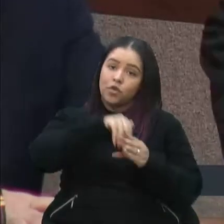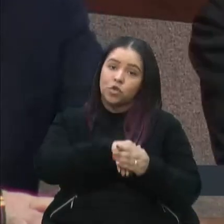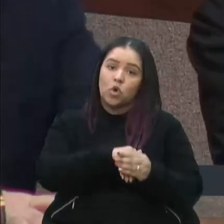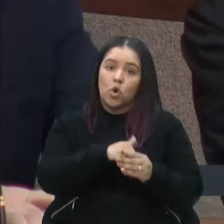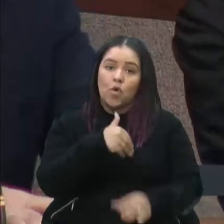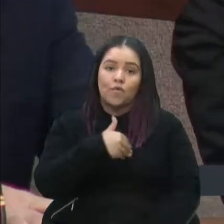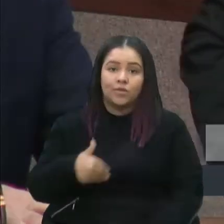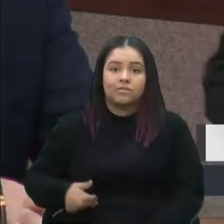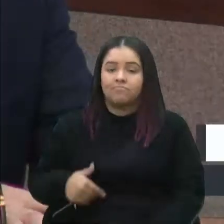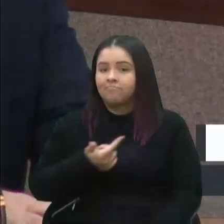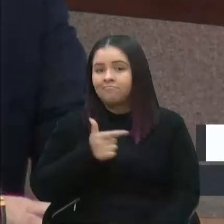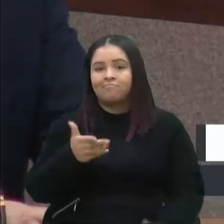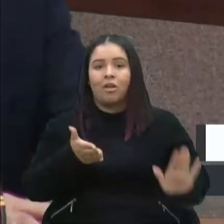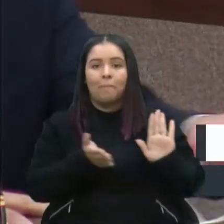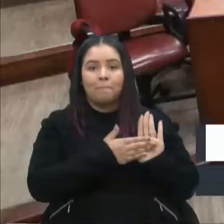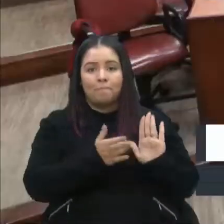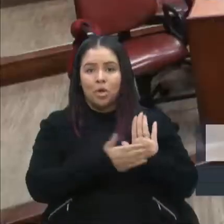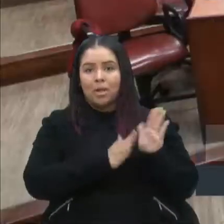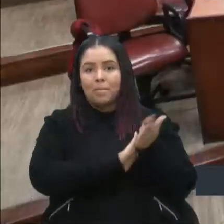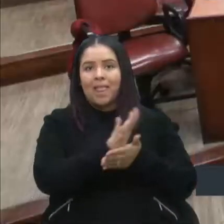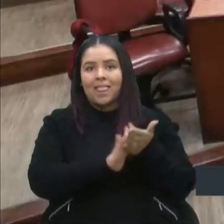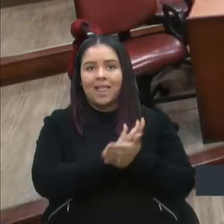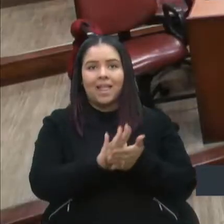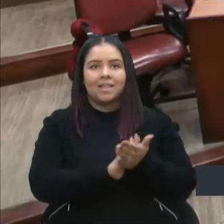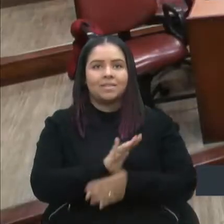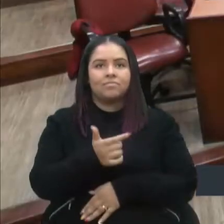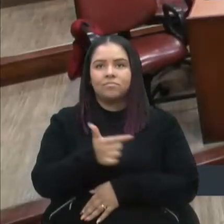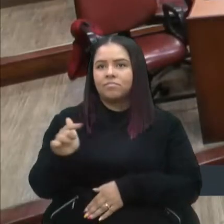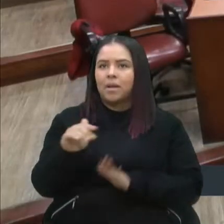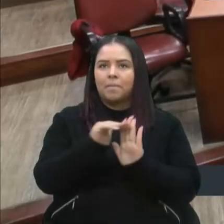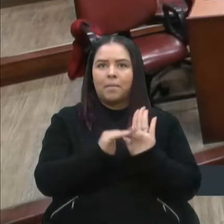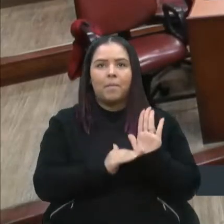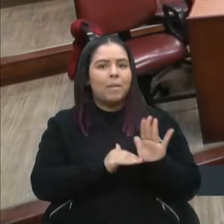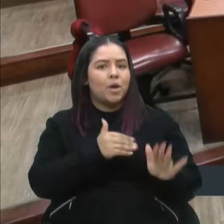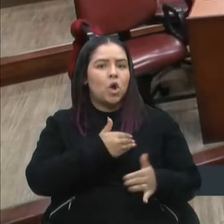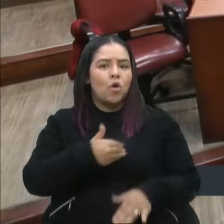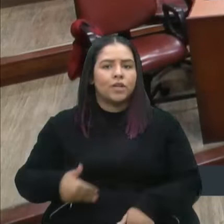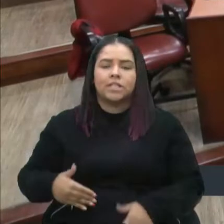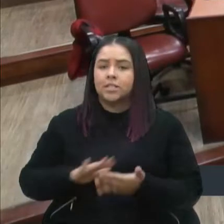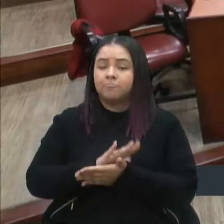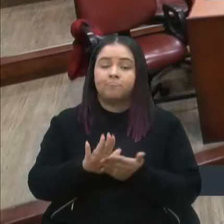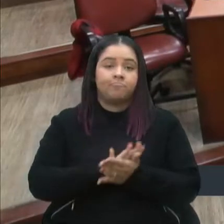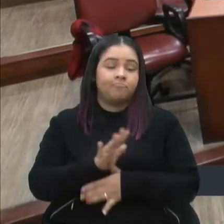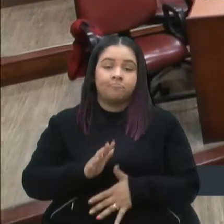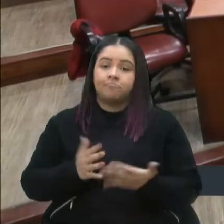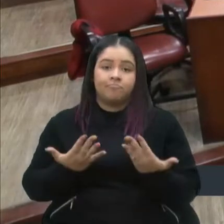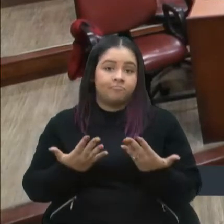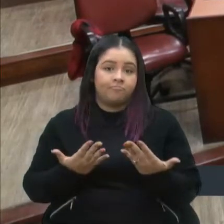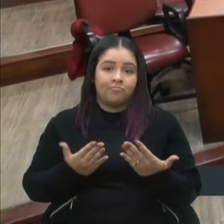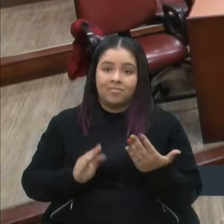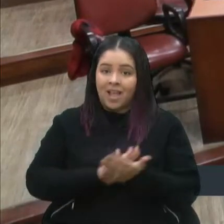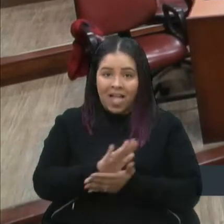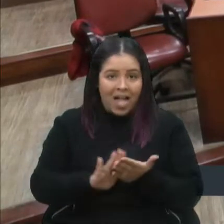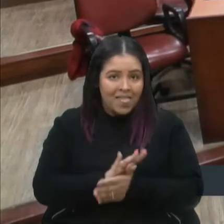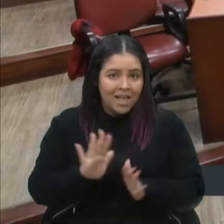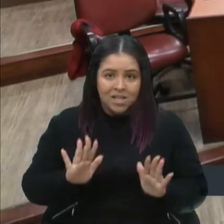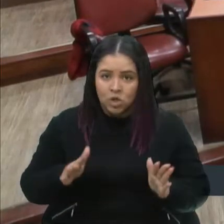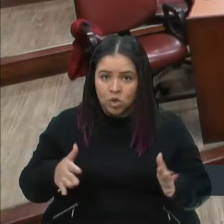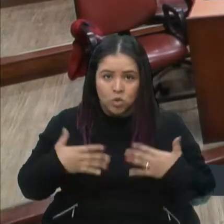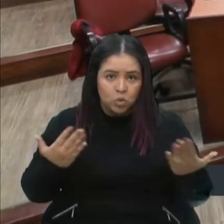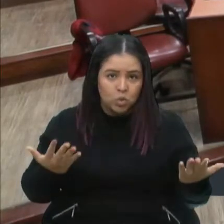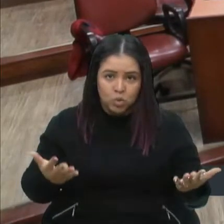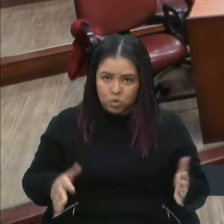tinha sequer proposta para nada. Não houve plano de governo nem nada. Então, surpresa zero. Mas só para corroborar com a sua